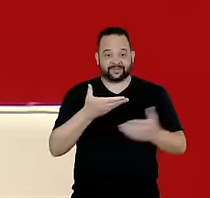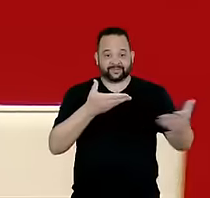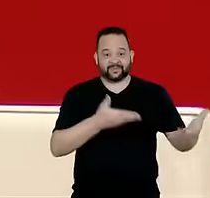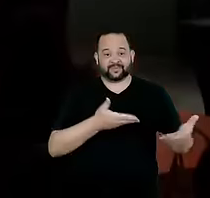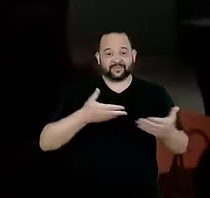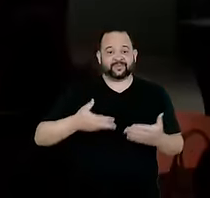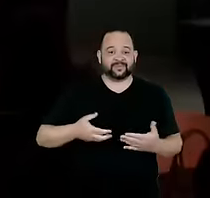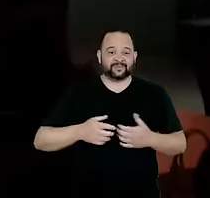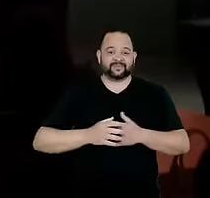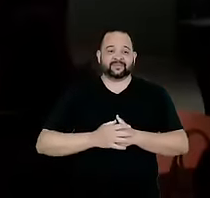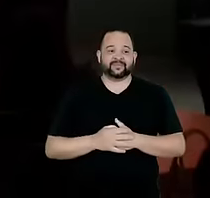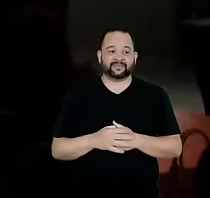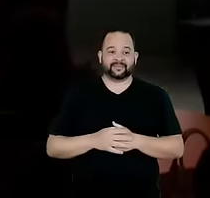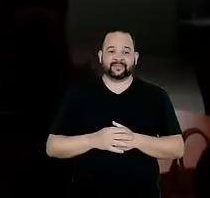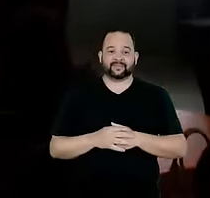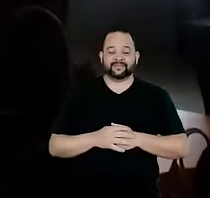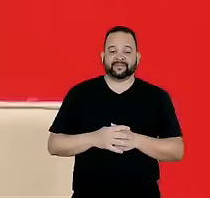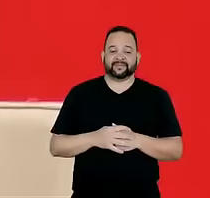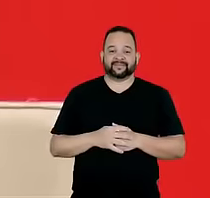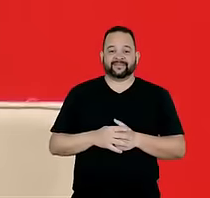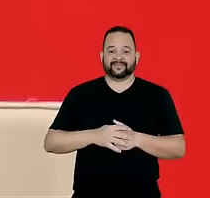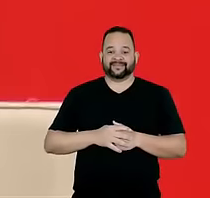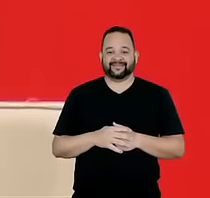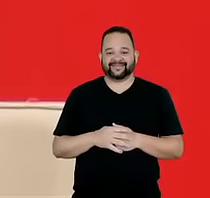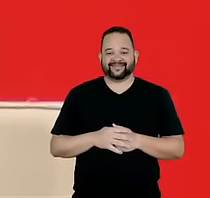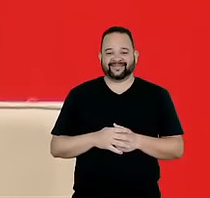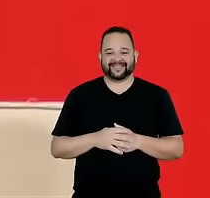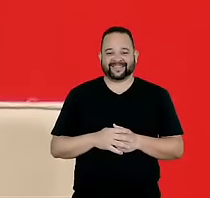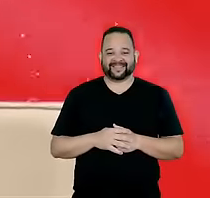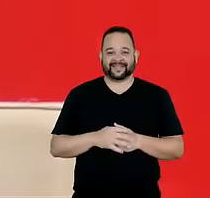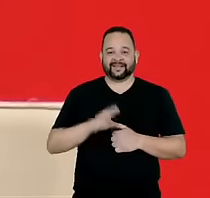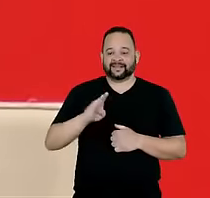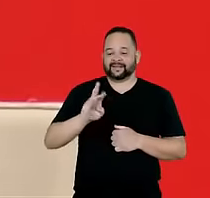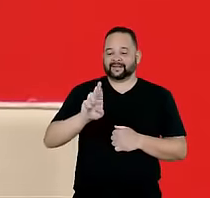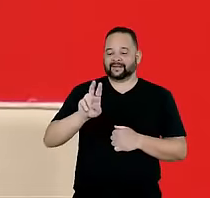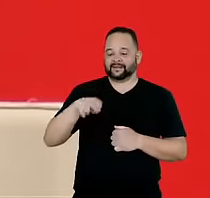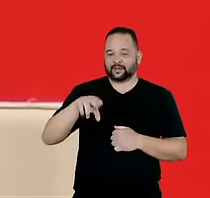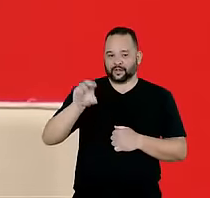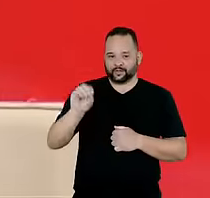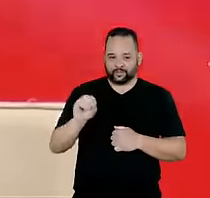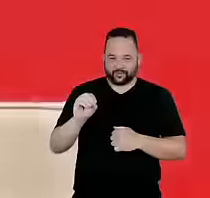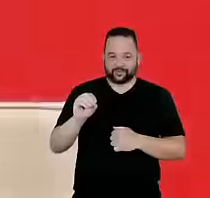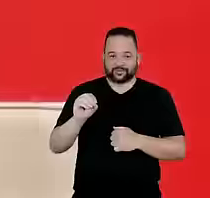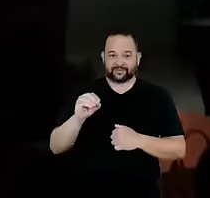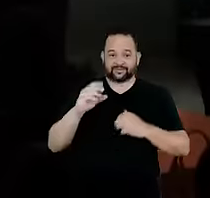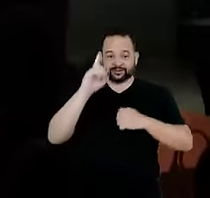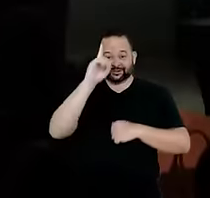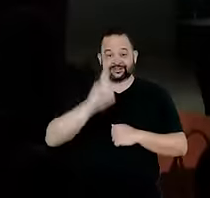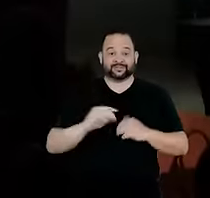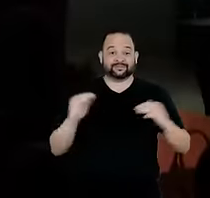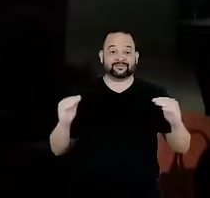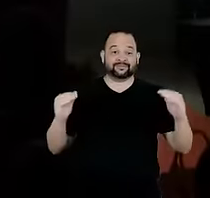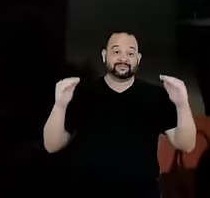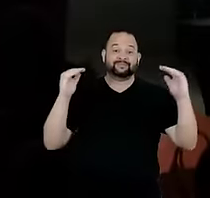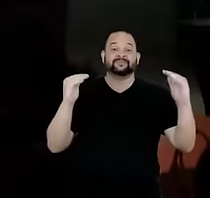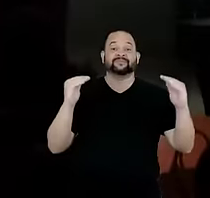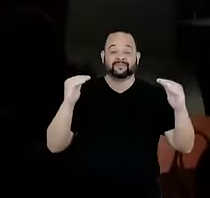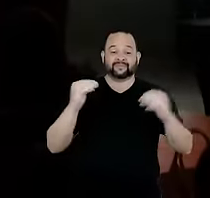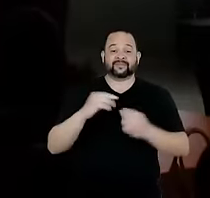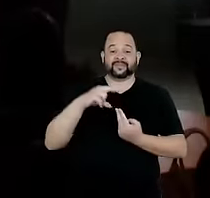bem-vinda e o Bruno Funchal CEO da Bradesco asset Management de volta aqui com a gente